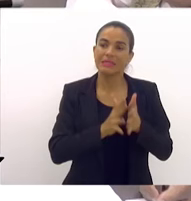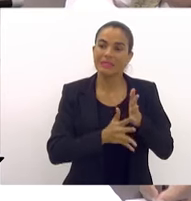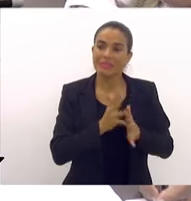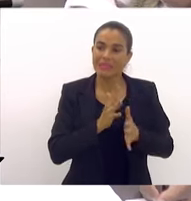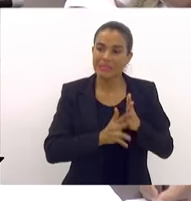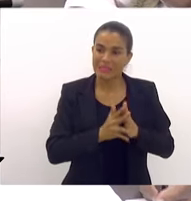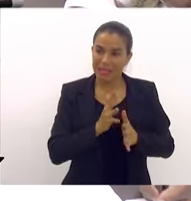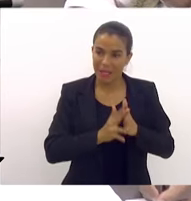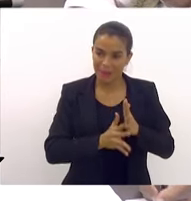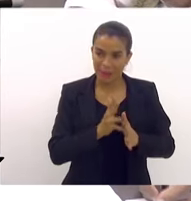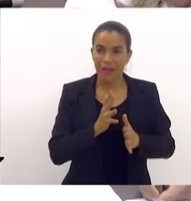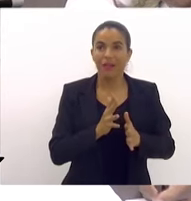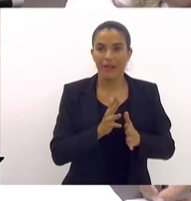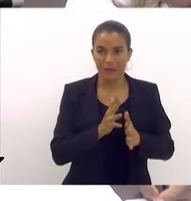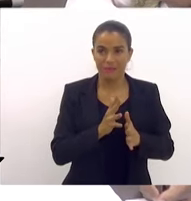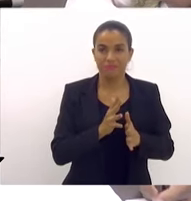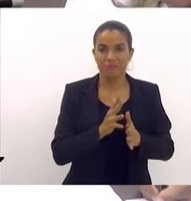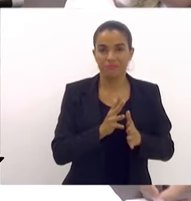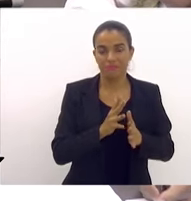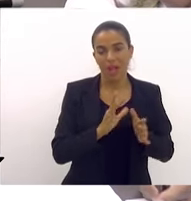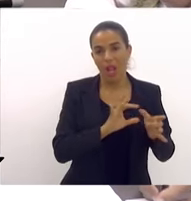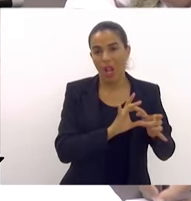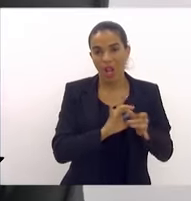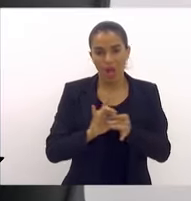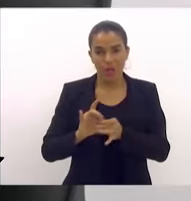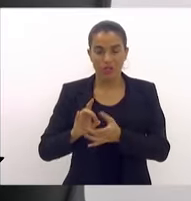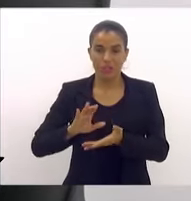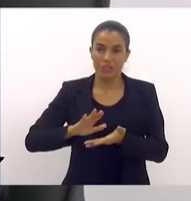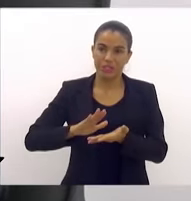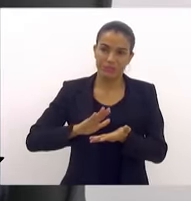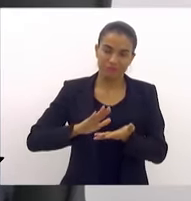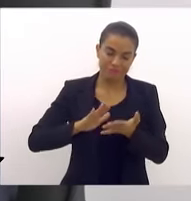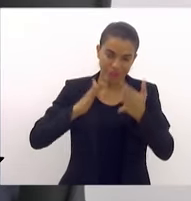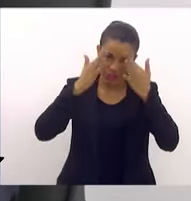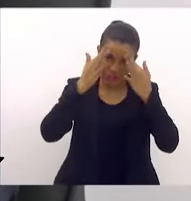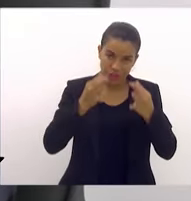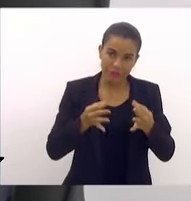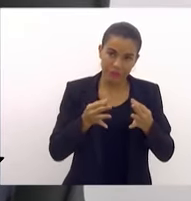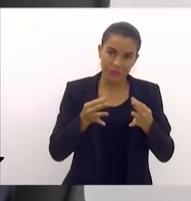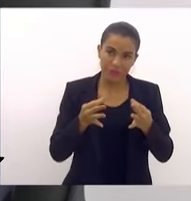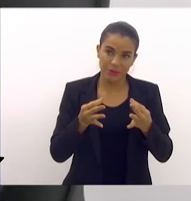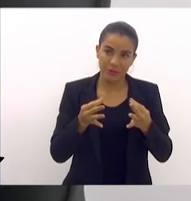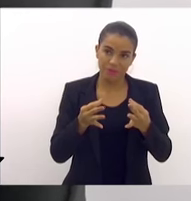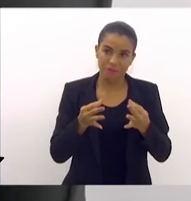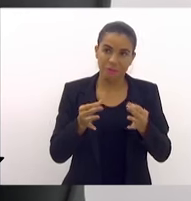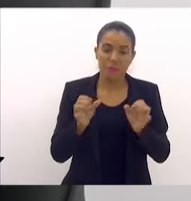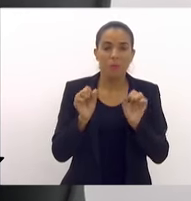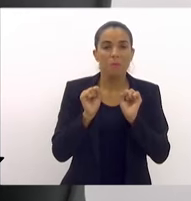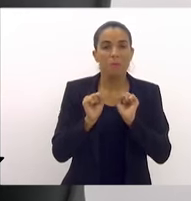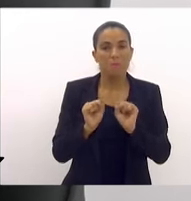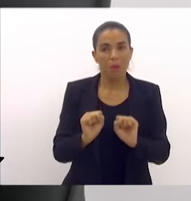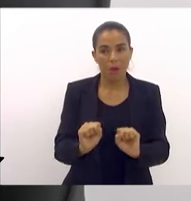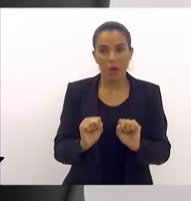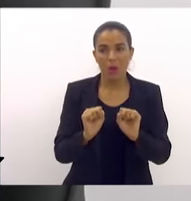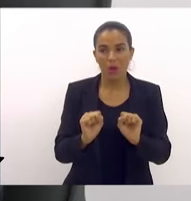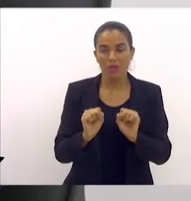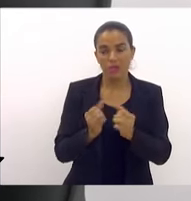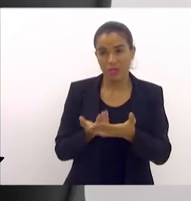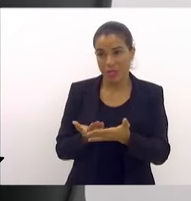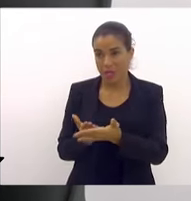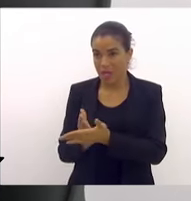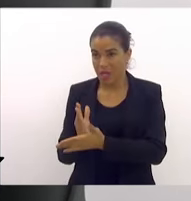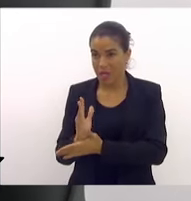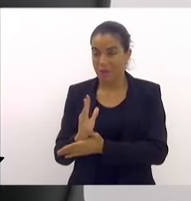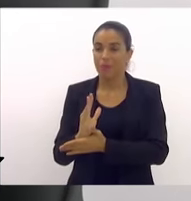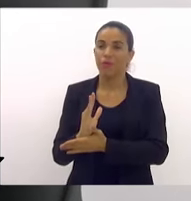de interpretação, que tem sido uma tradição aqui ao longo desse quase um ano, pode aprovar pela constitucionalidade